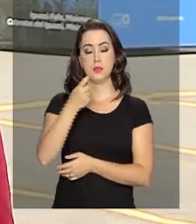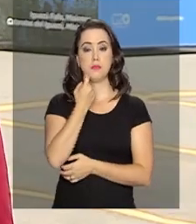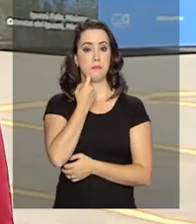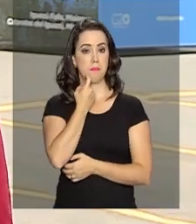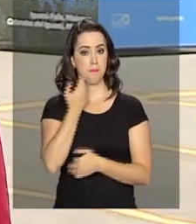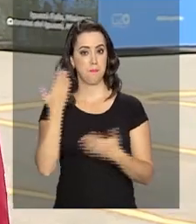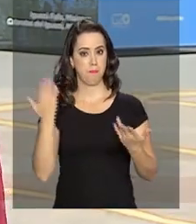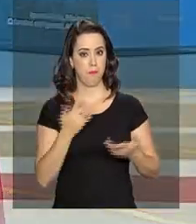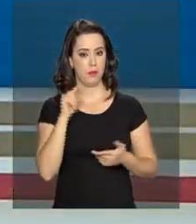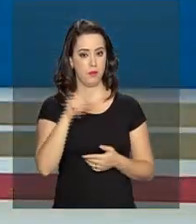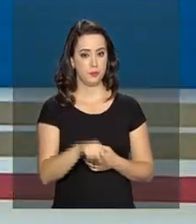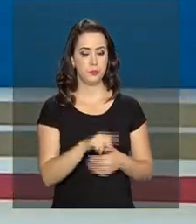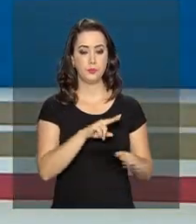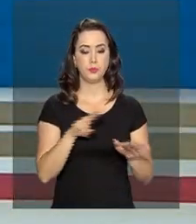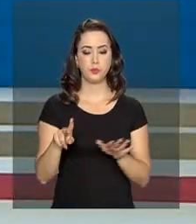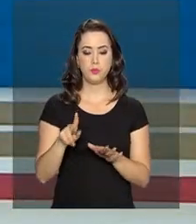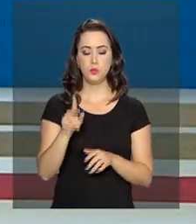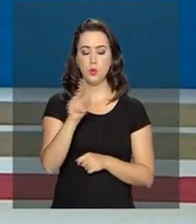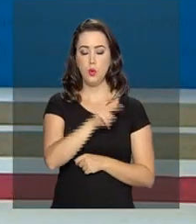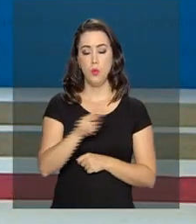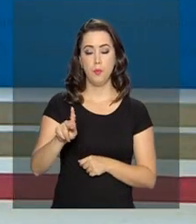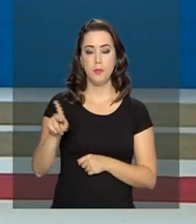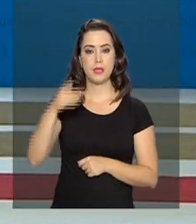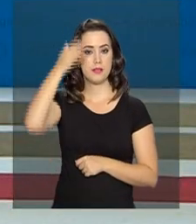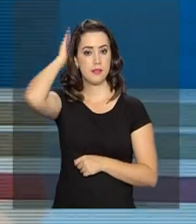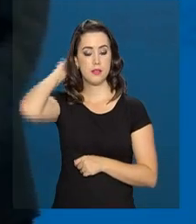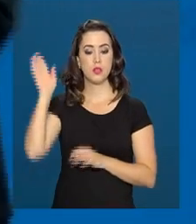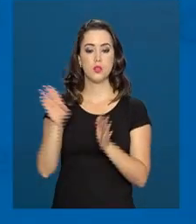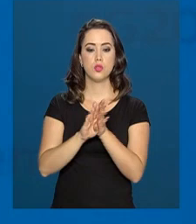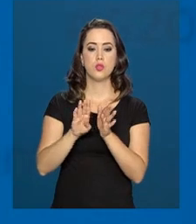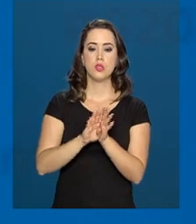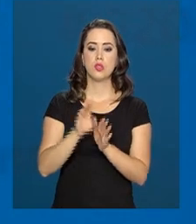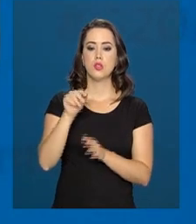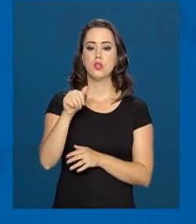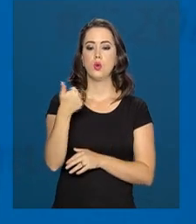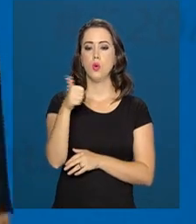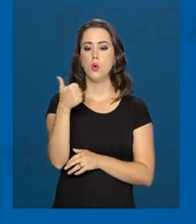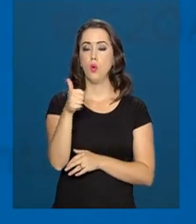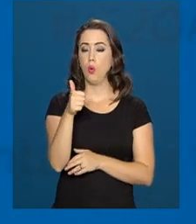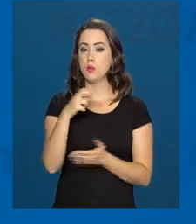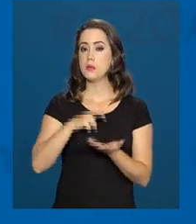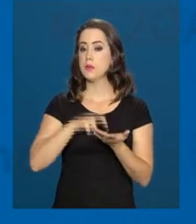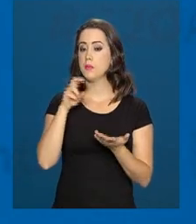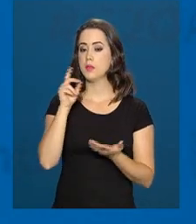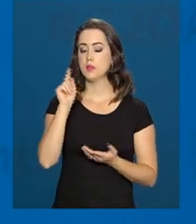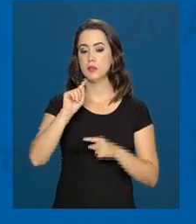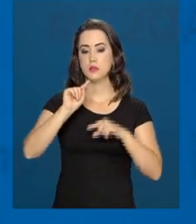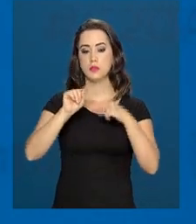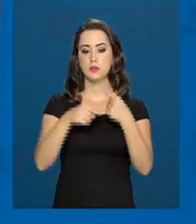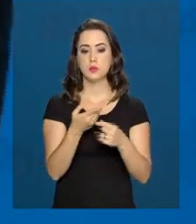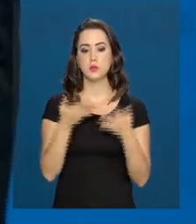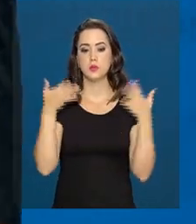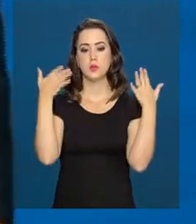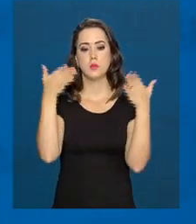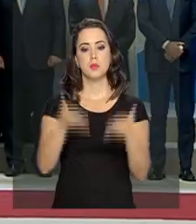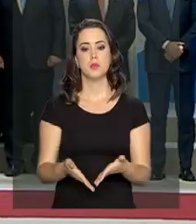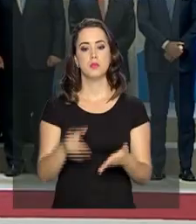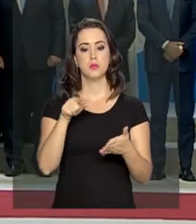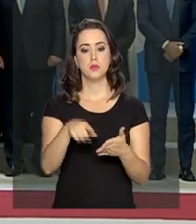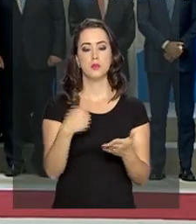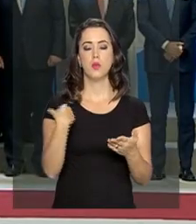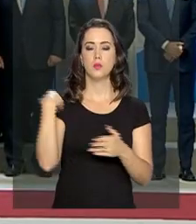sexta-feira. Temer chegou aqui à cúpula do G20 por volta das 11 da manhã e depois participou